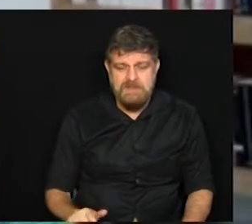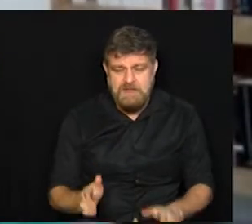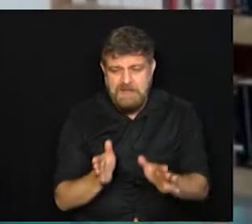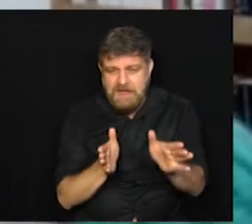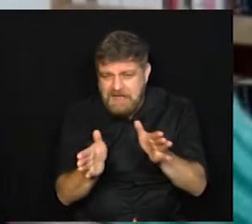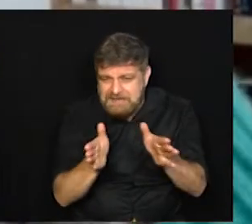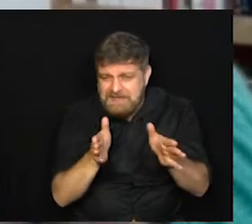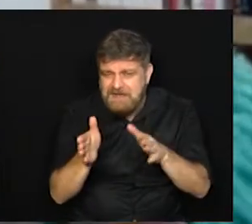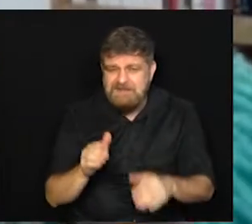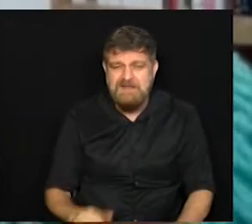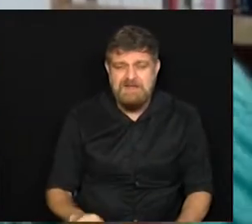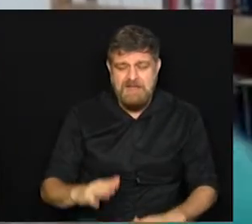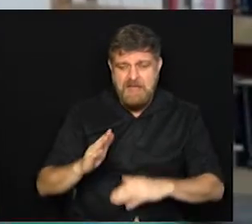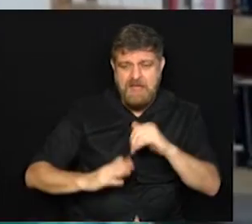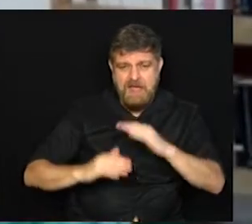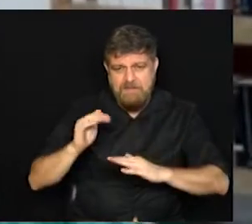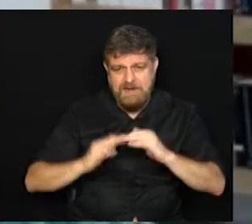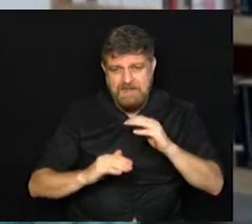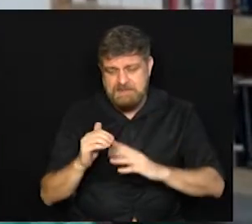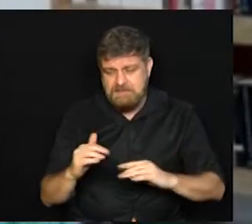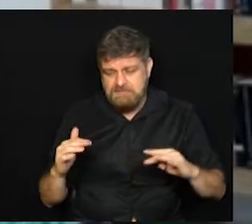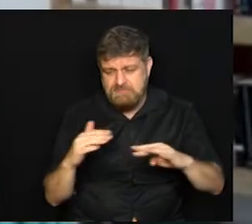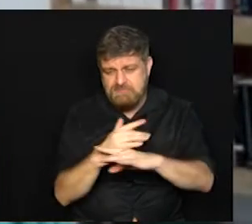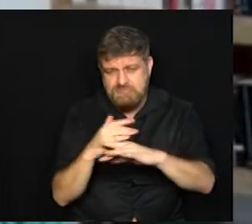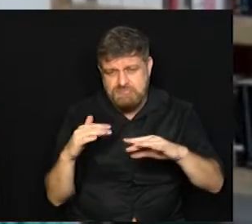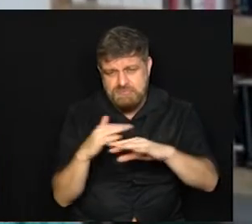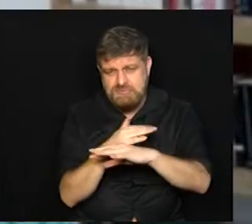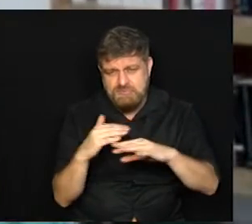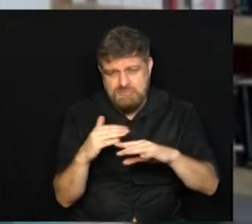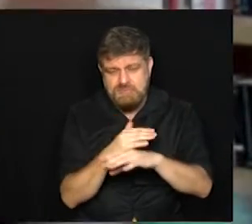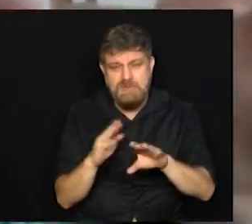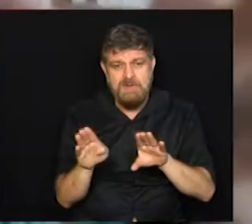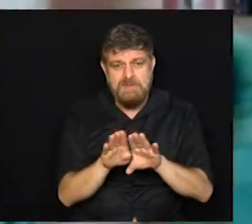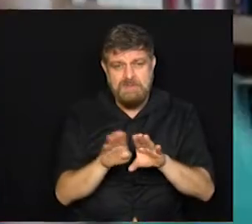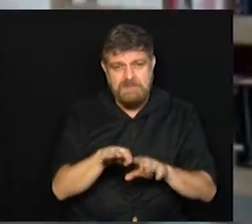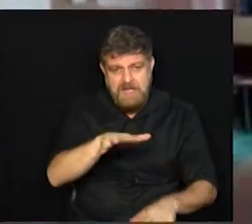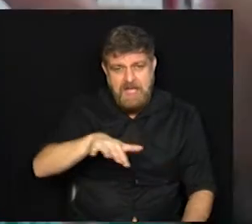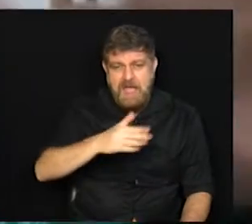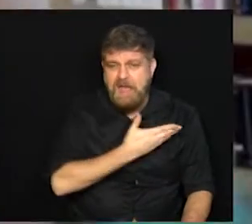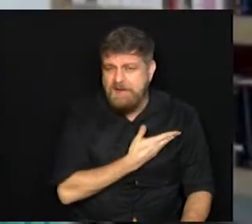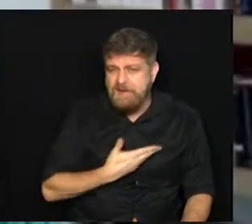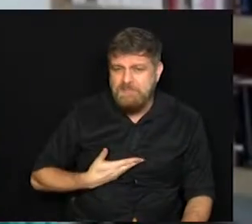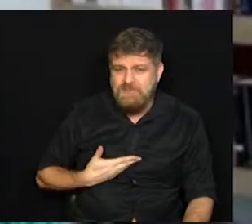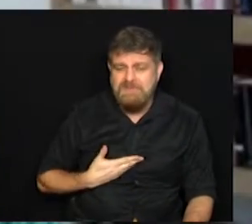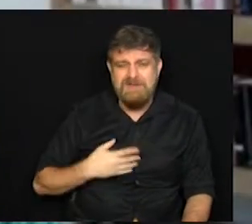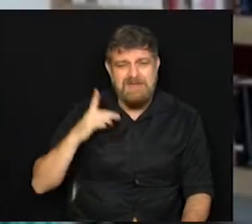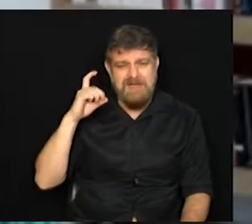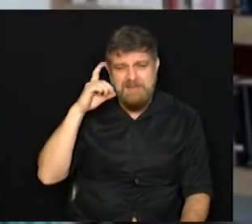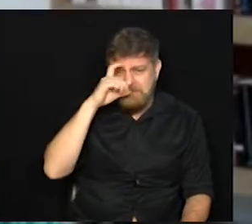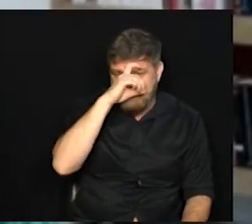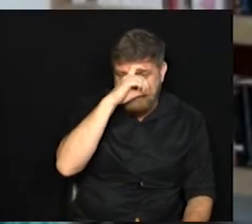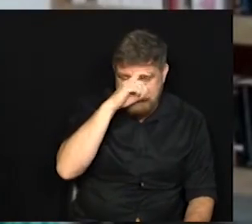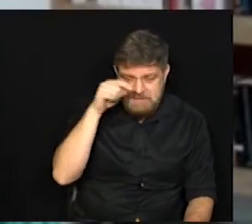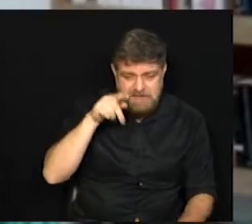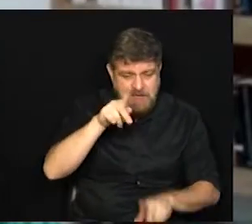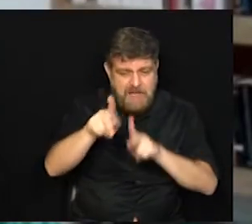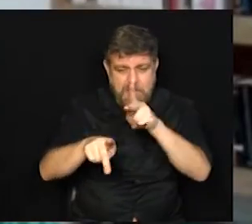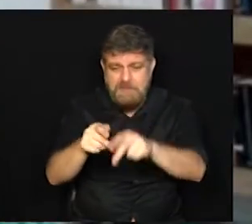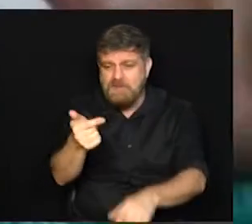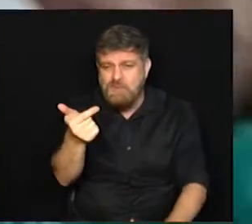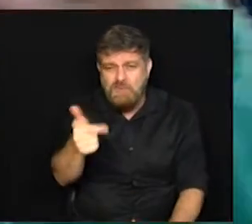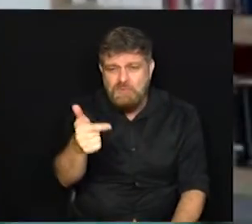serviços urbanos, uma desigualdade de acesso aos bens, né? Aos bens, digamos